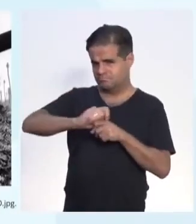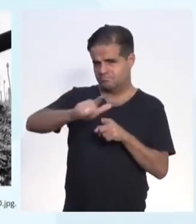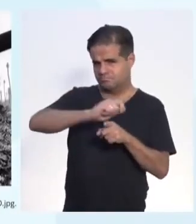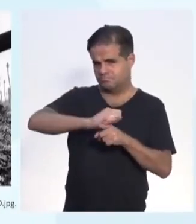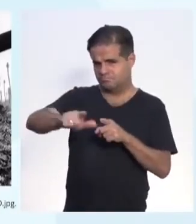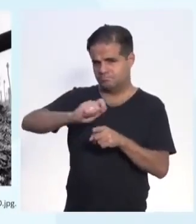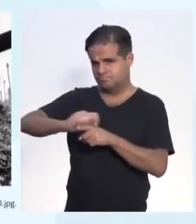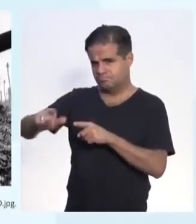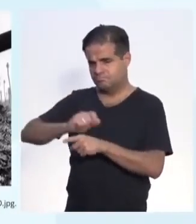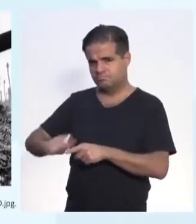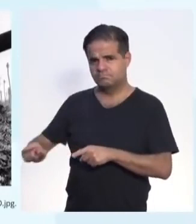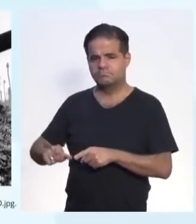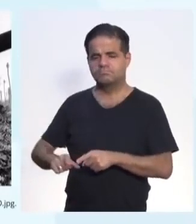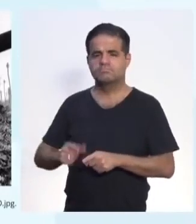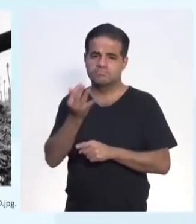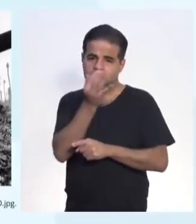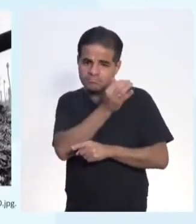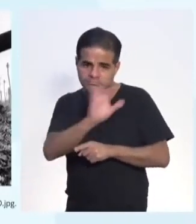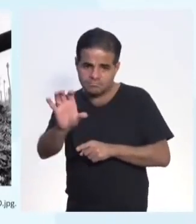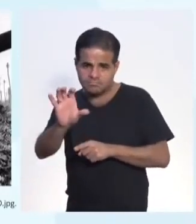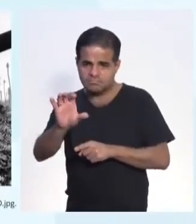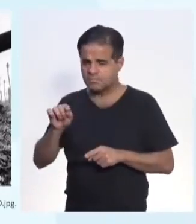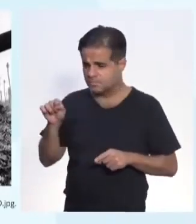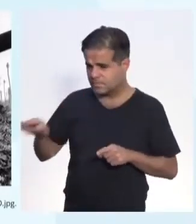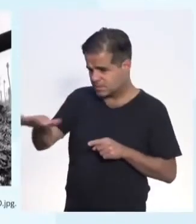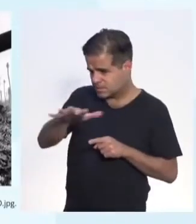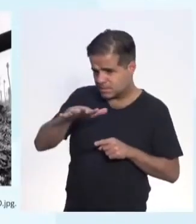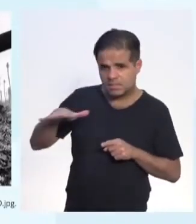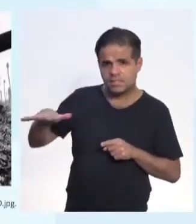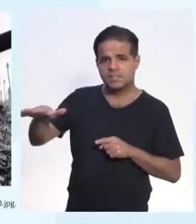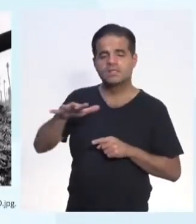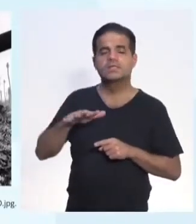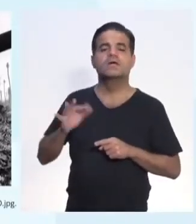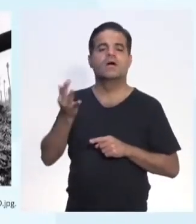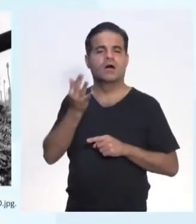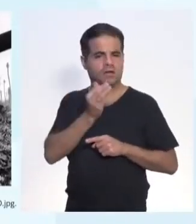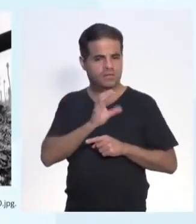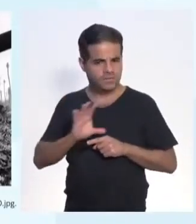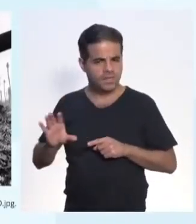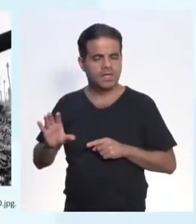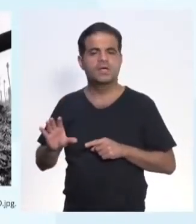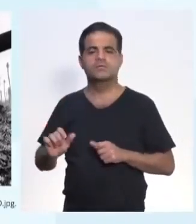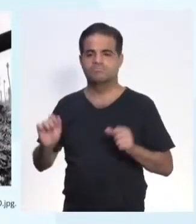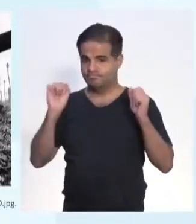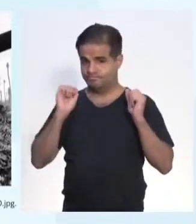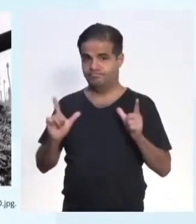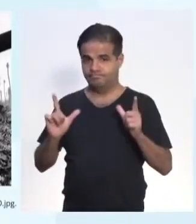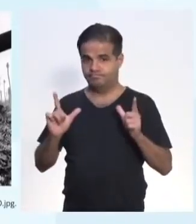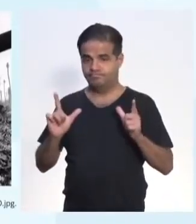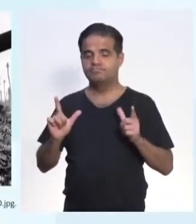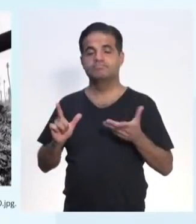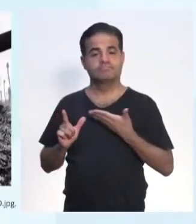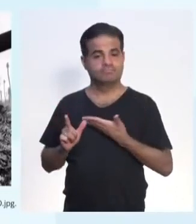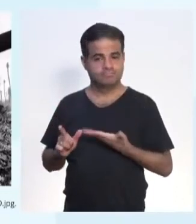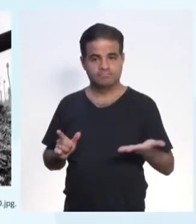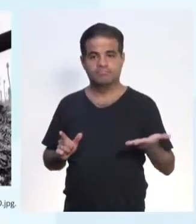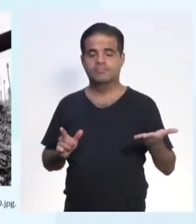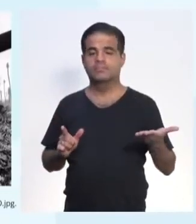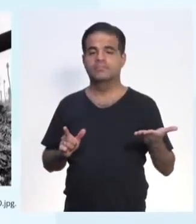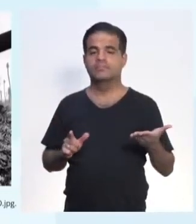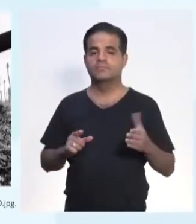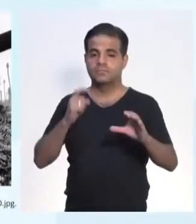a influência da França dessa região. A França, ligada